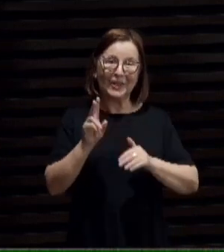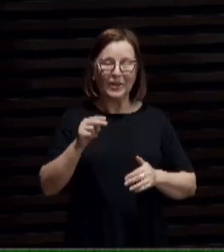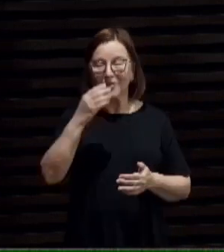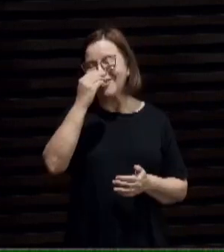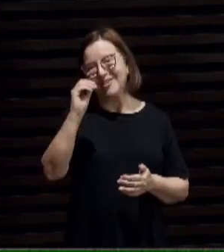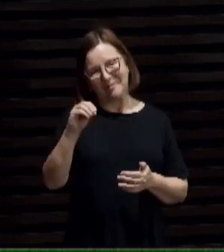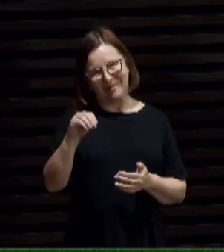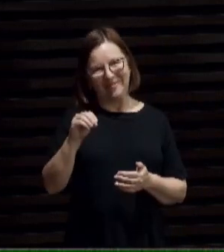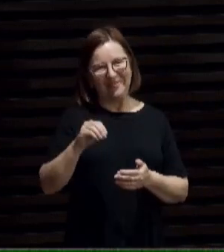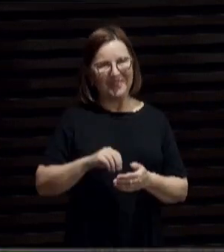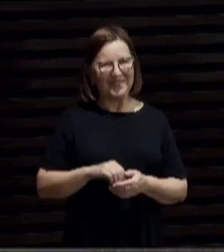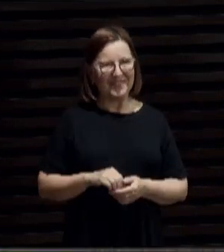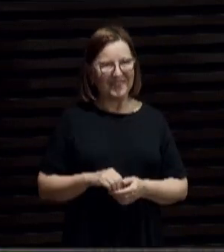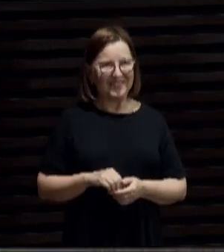dele.